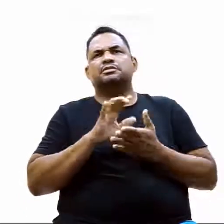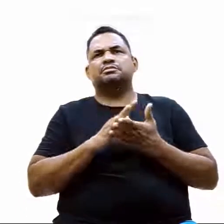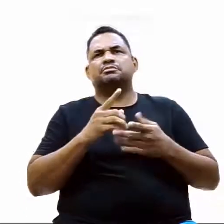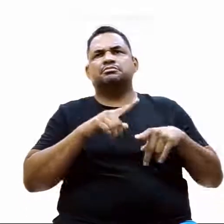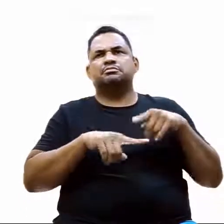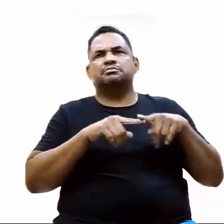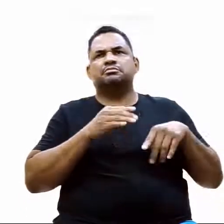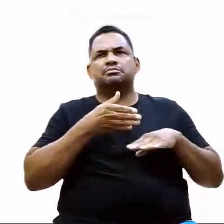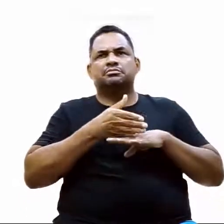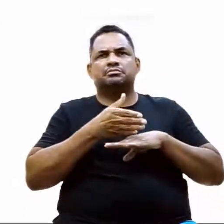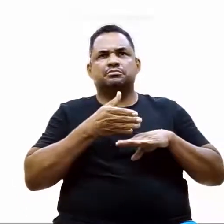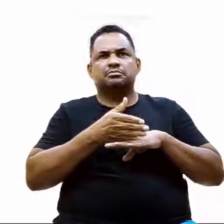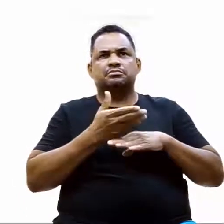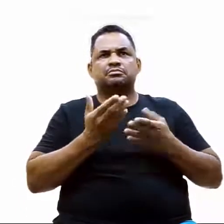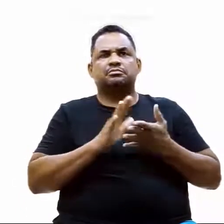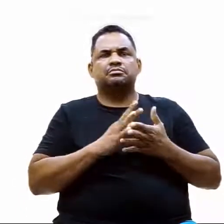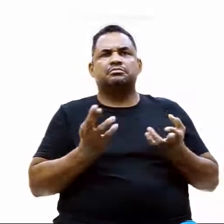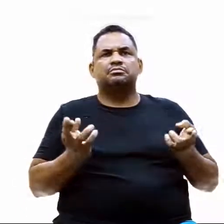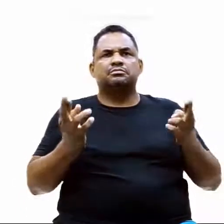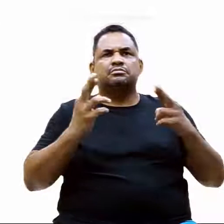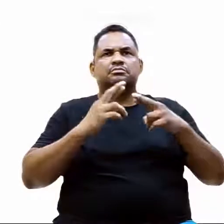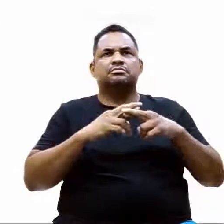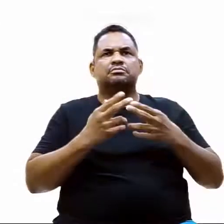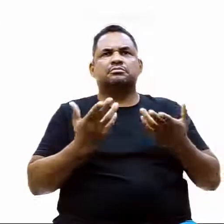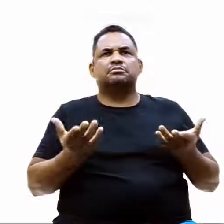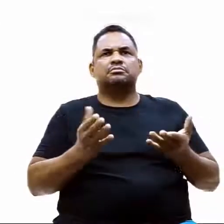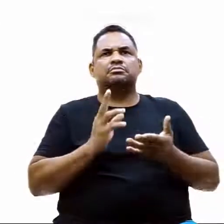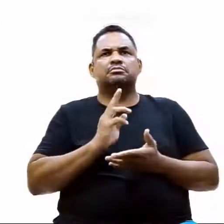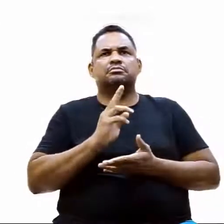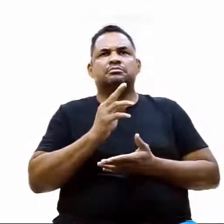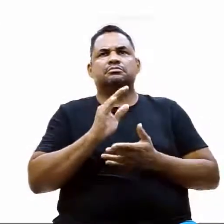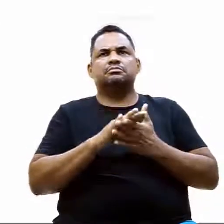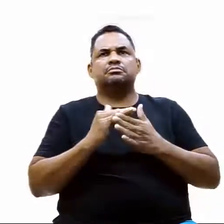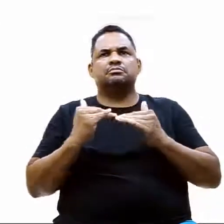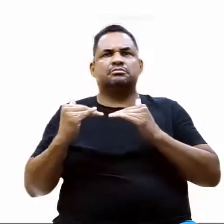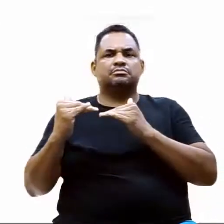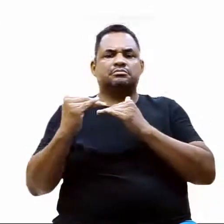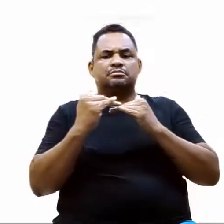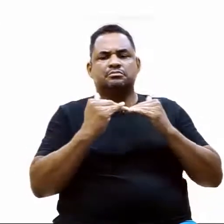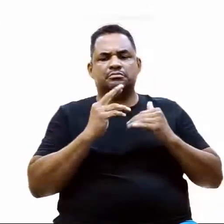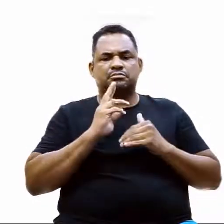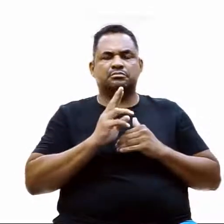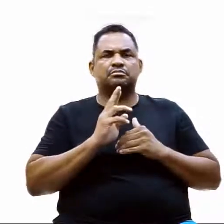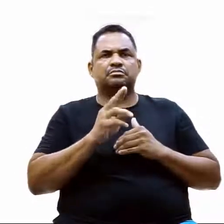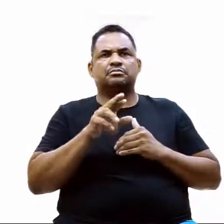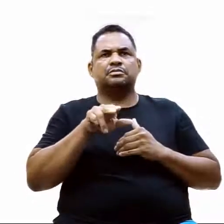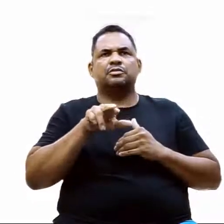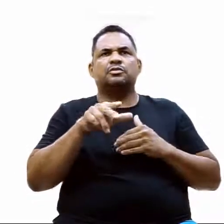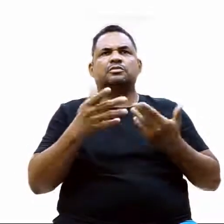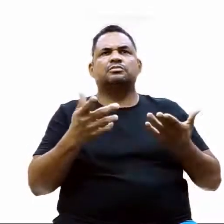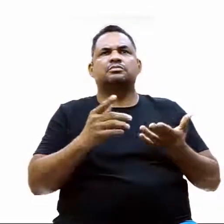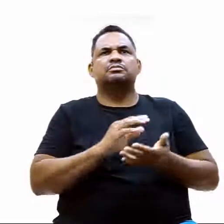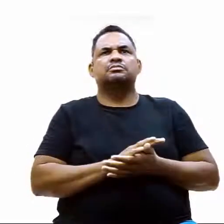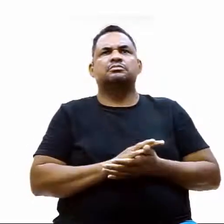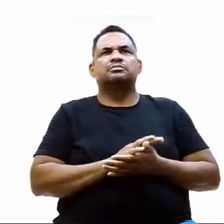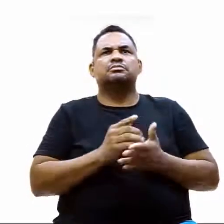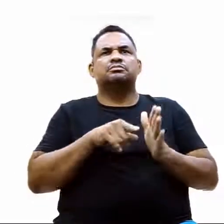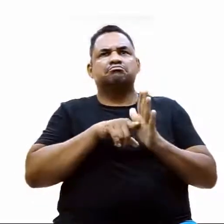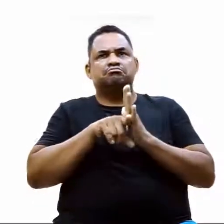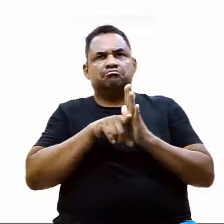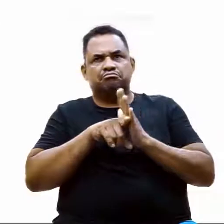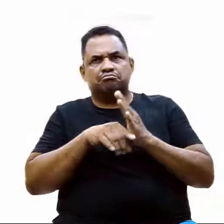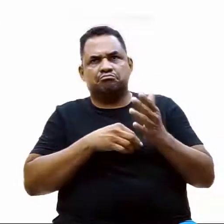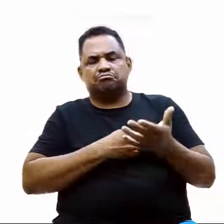produtos participantes da reação mantêm uma proporção constante. Através da análise de